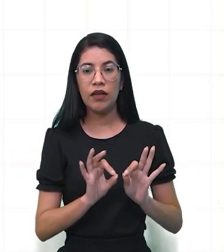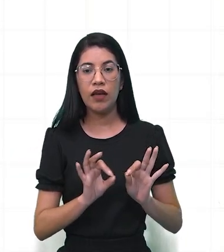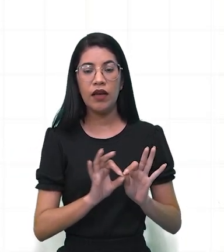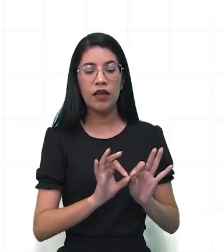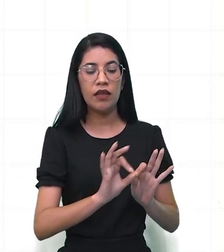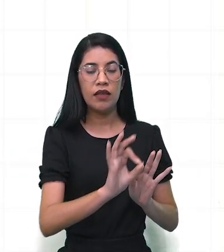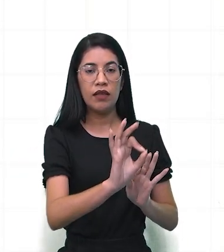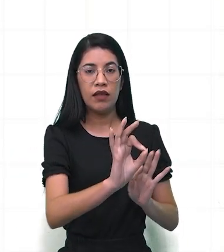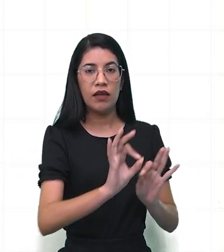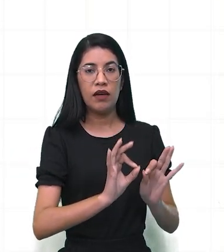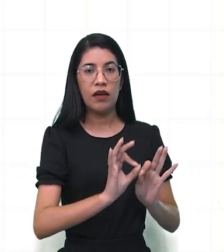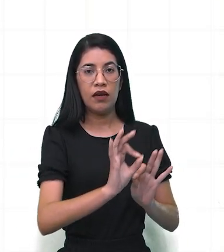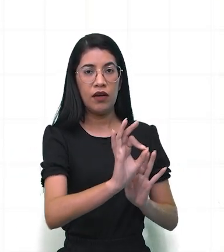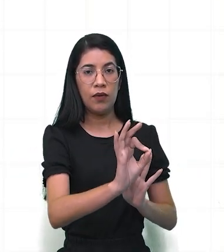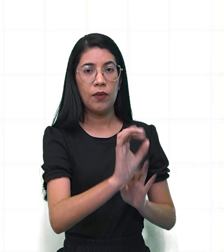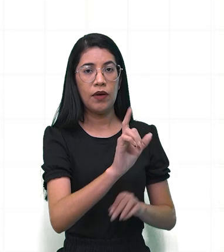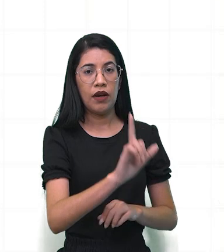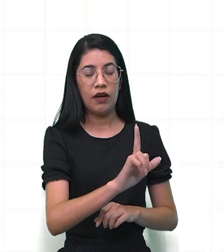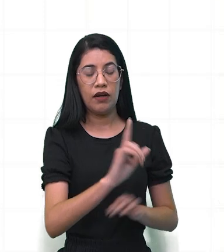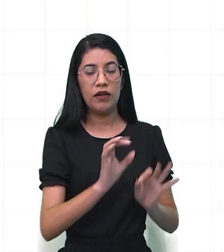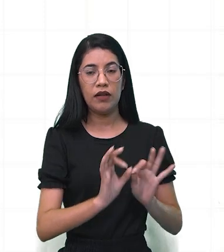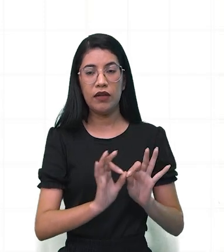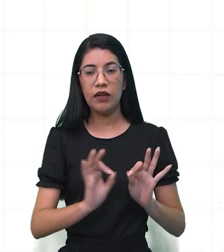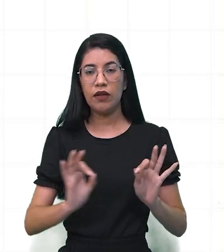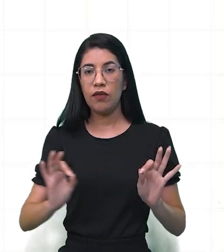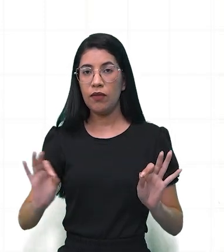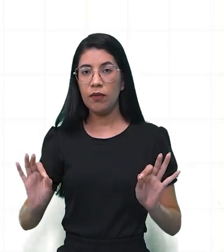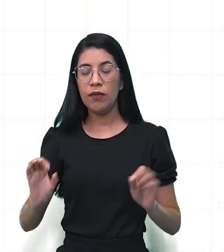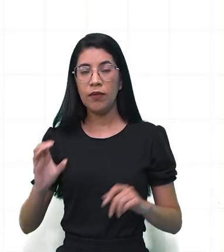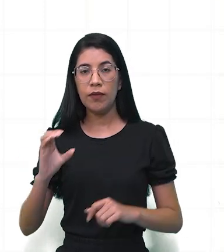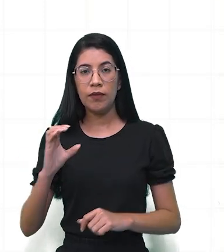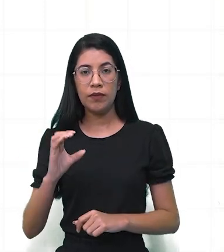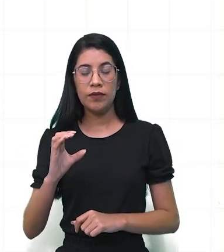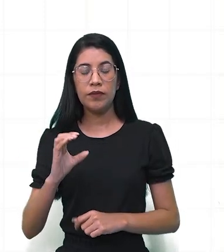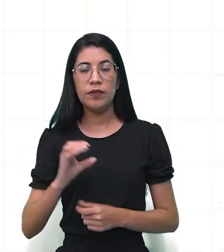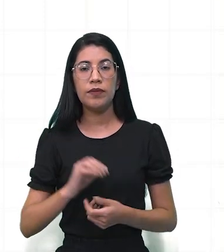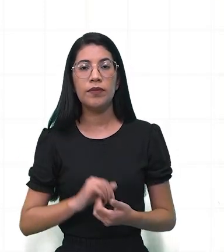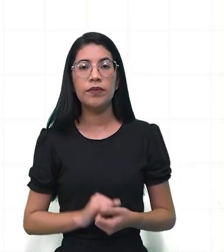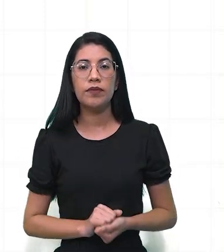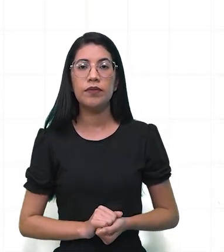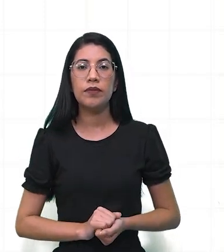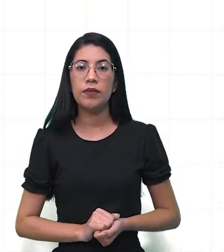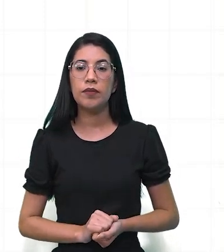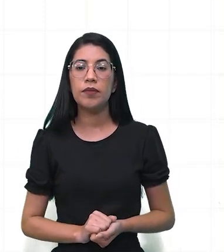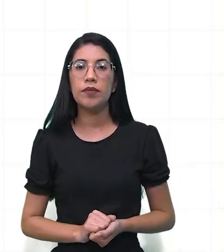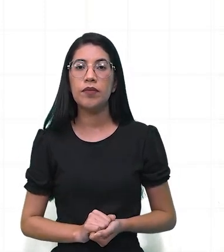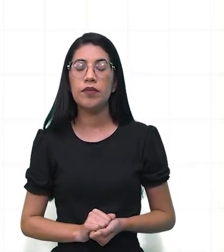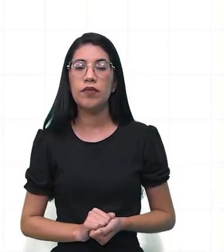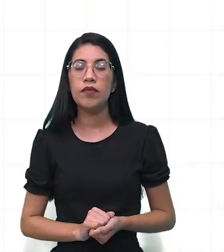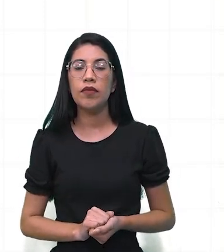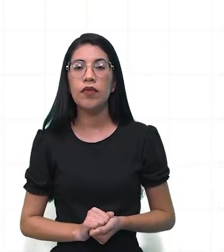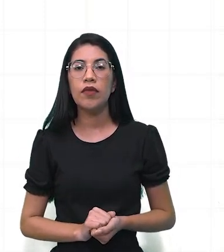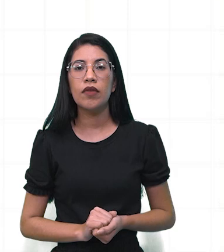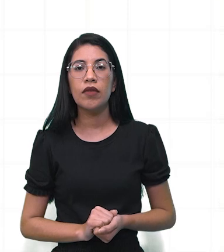né? E aqui eu tenho o comprimento. Muito bem.